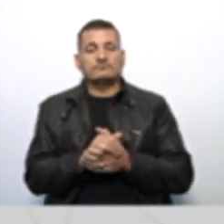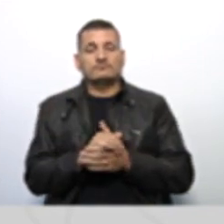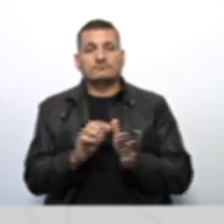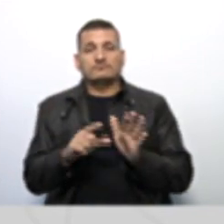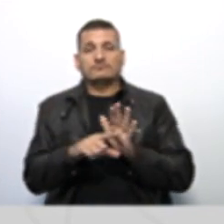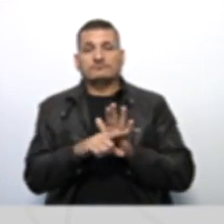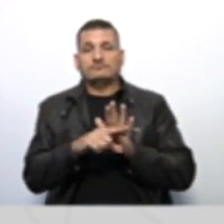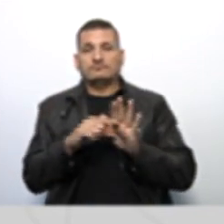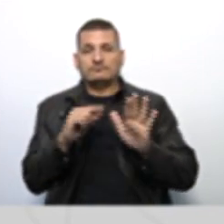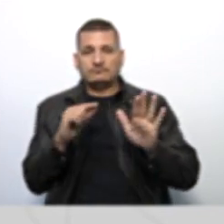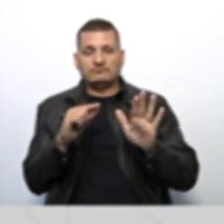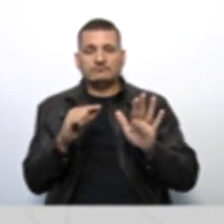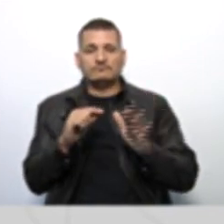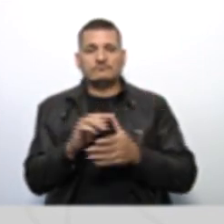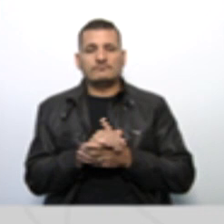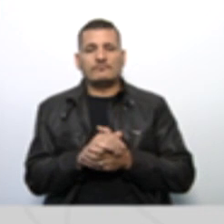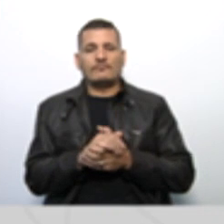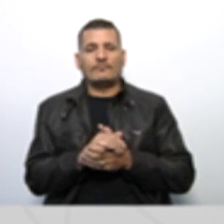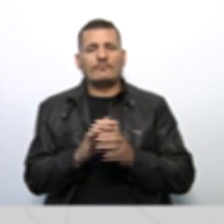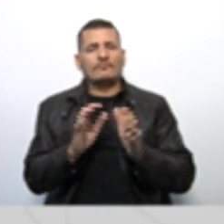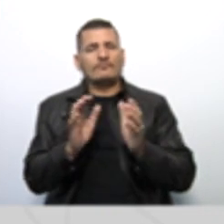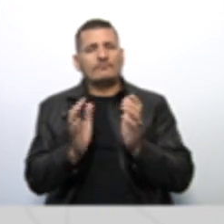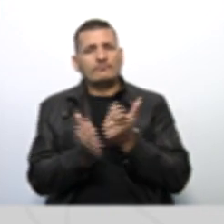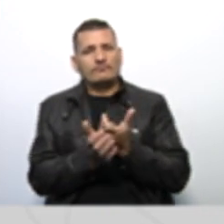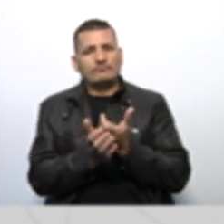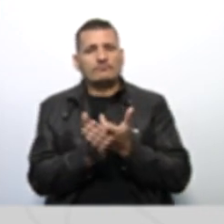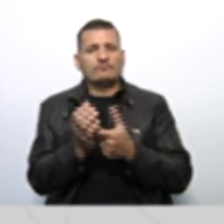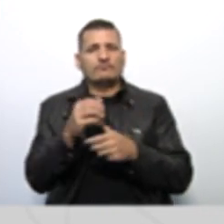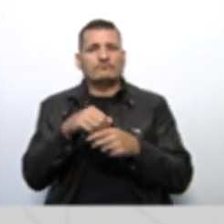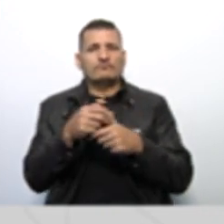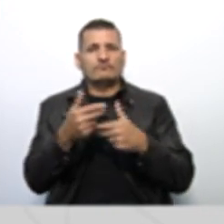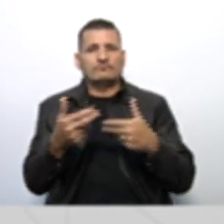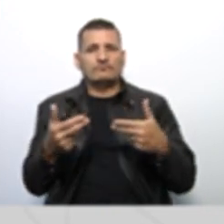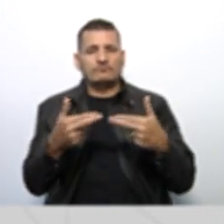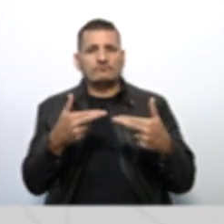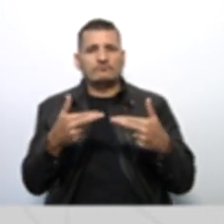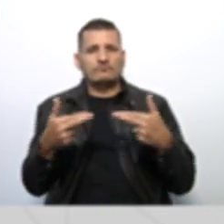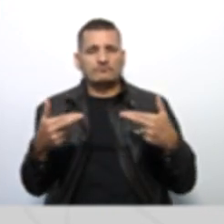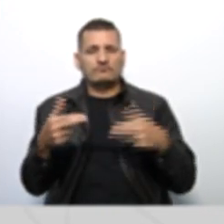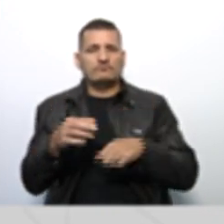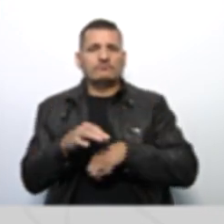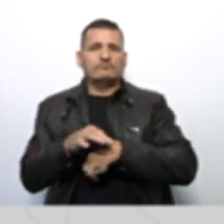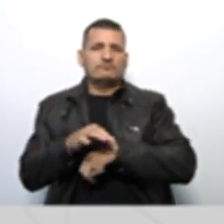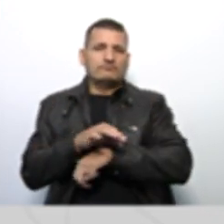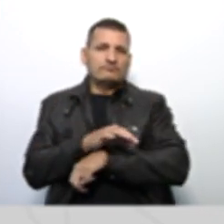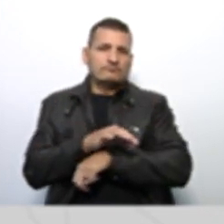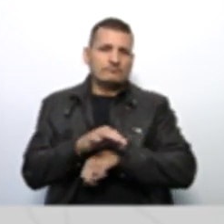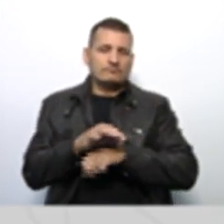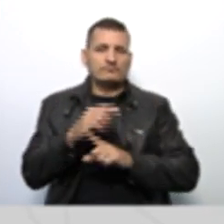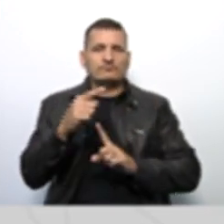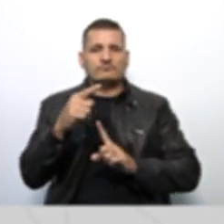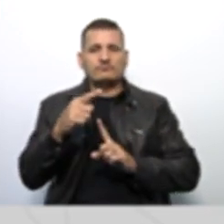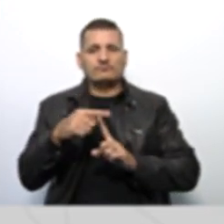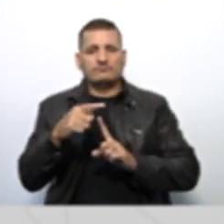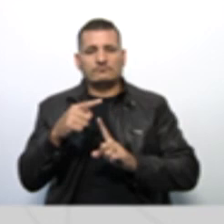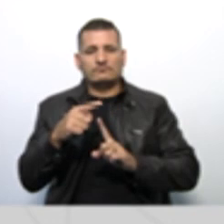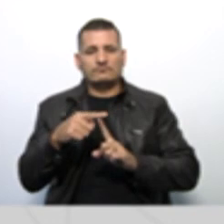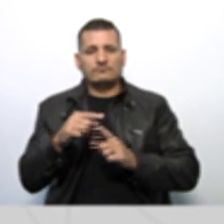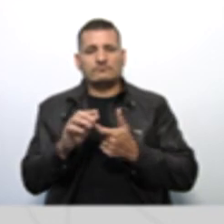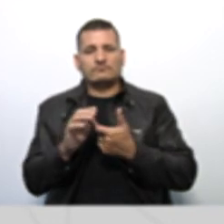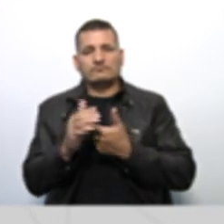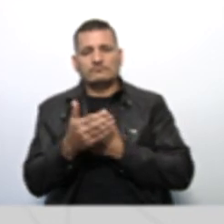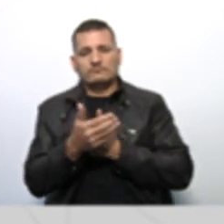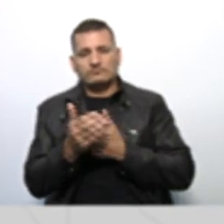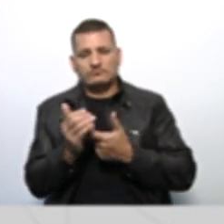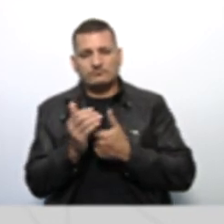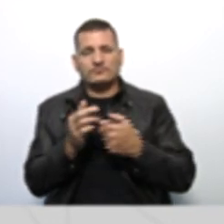ementa, classificação e componente de rede, arquitetura, serviços, tecnologias, topologias, redes locais metropolitanas